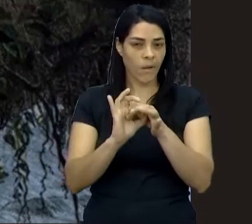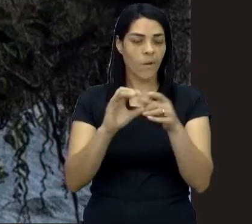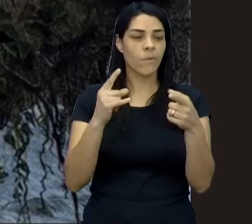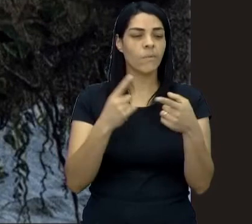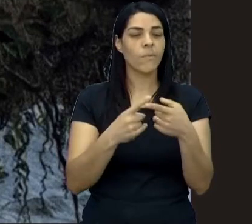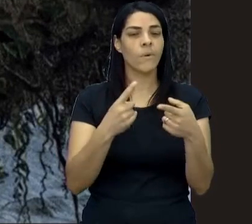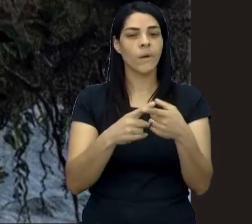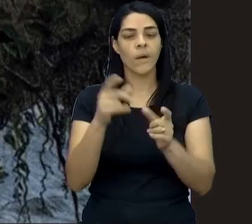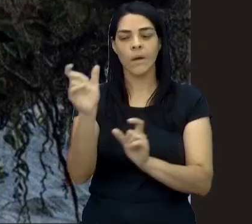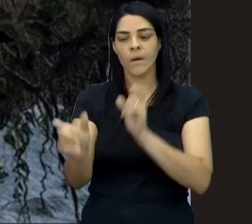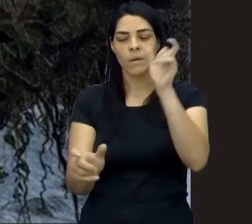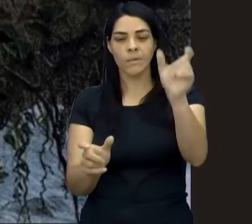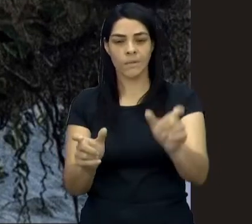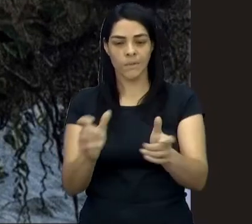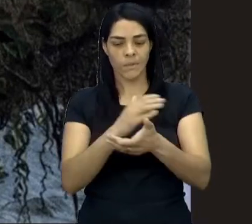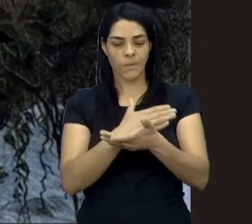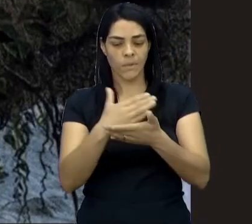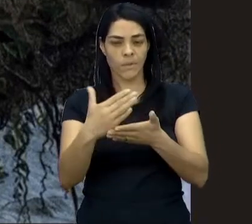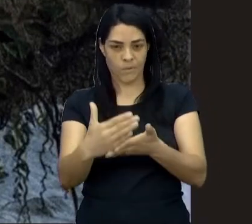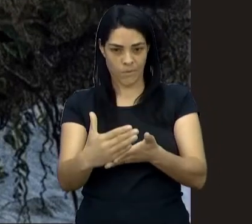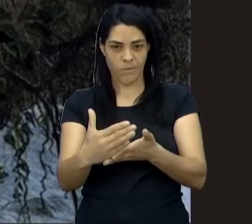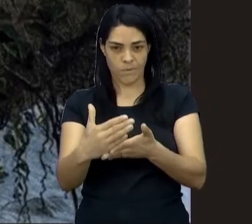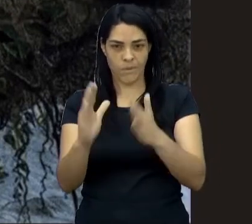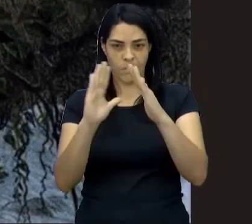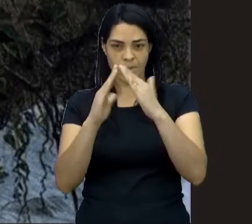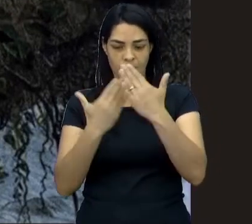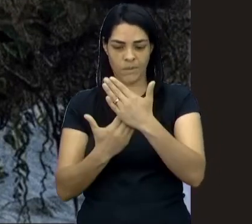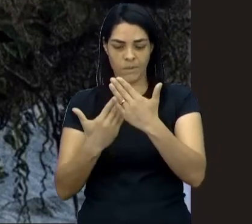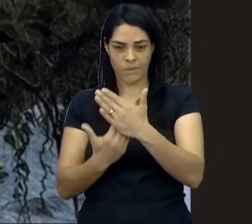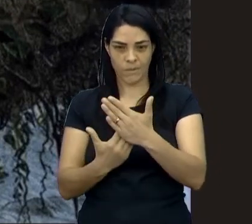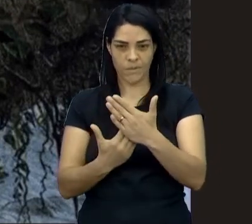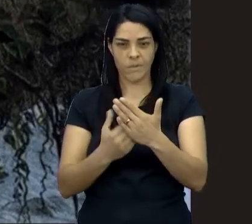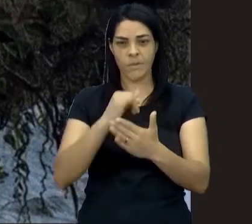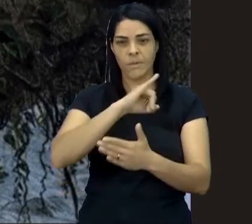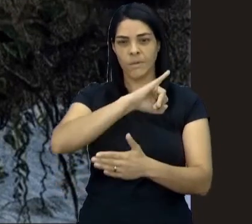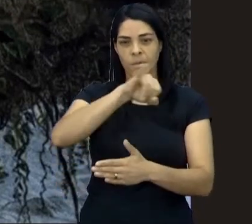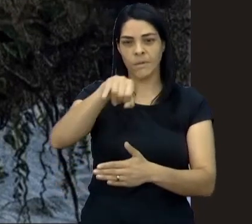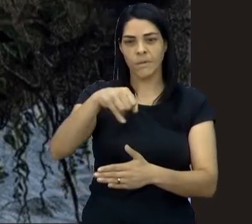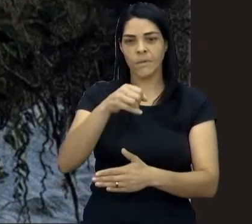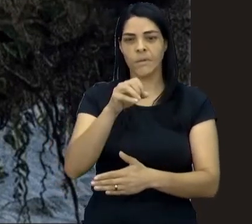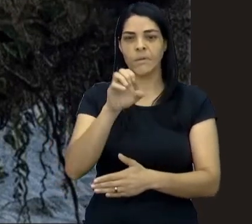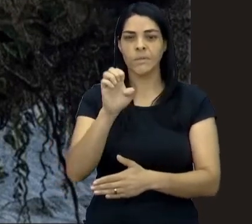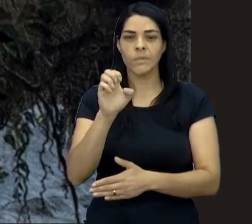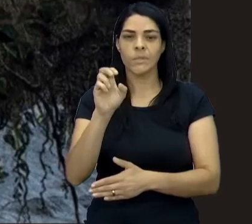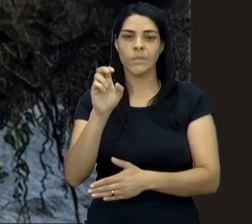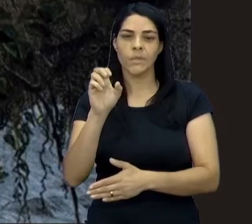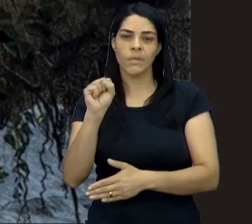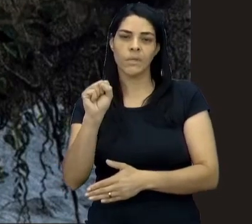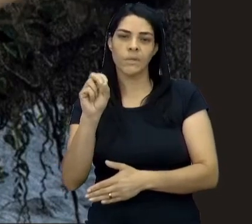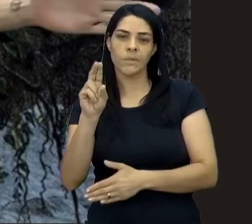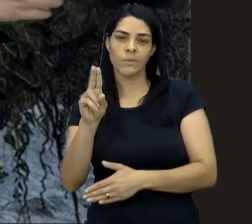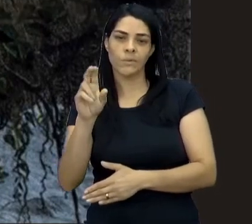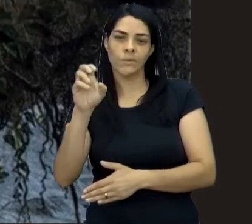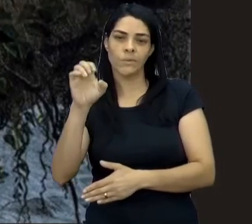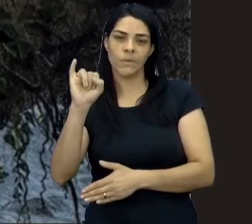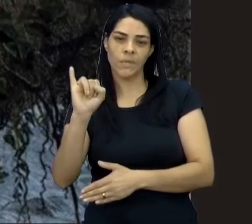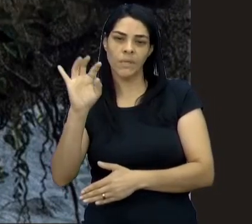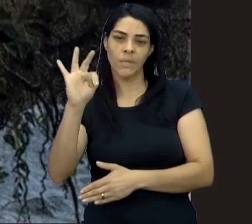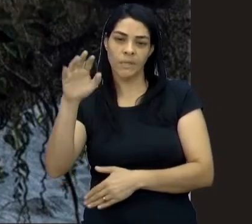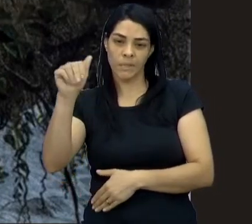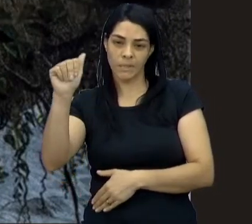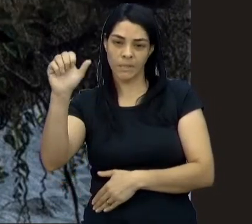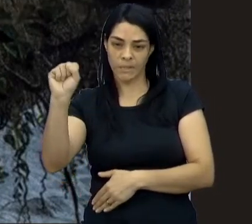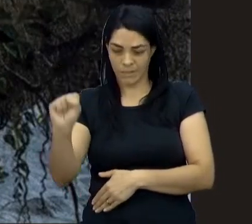essas pessoas que fundaram o colégio eram Jesuítas e a intenção deles fundando o colégio era catequizar os indígenas